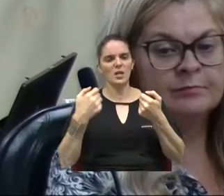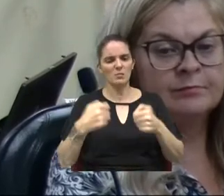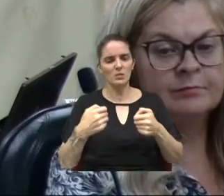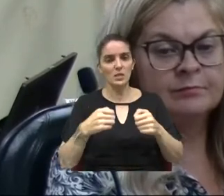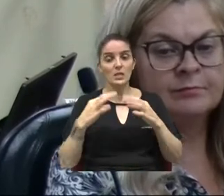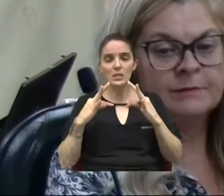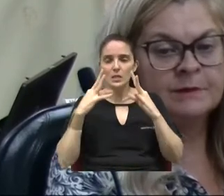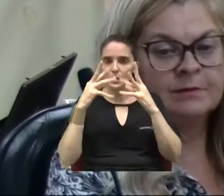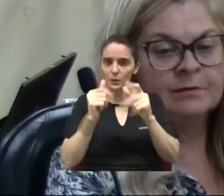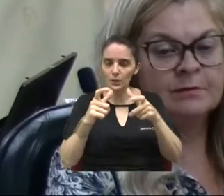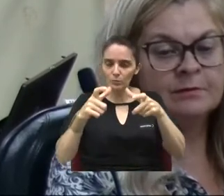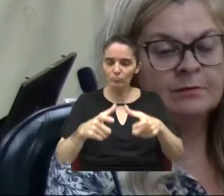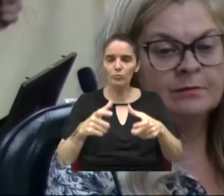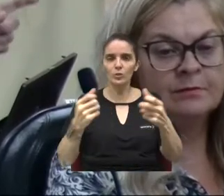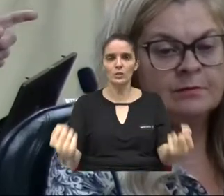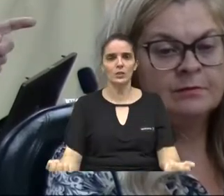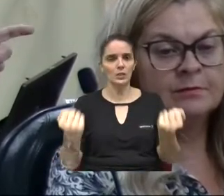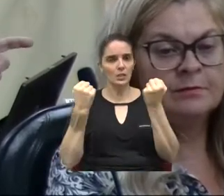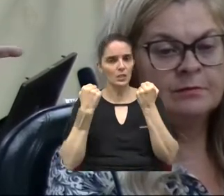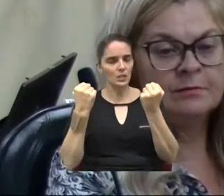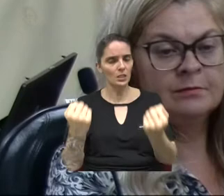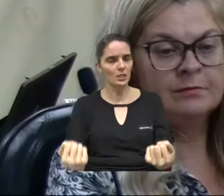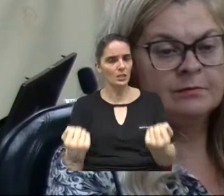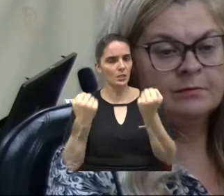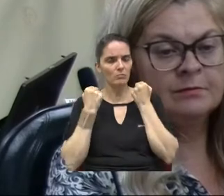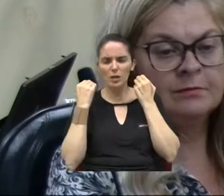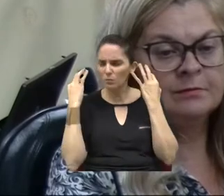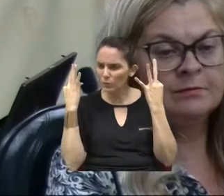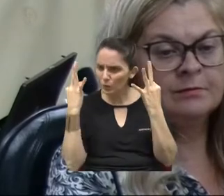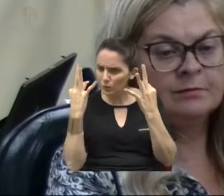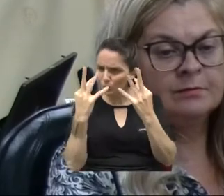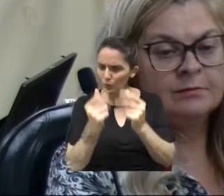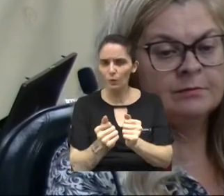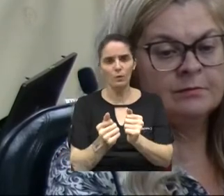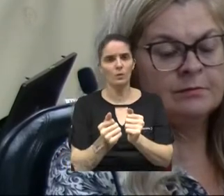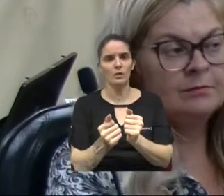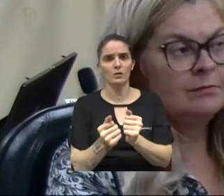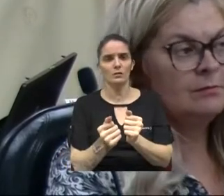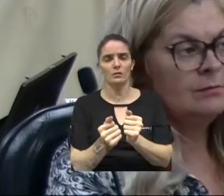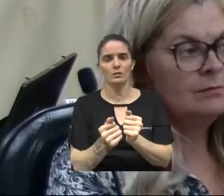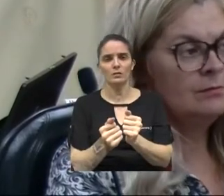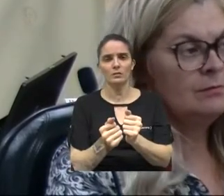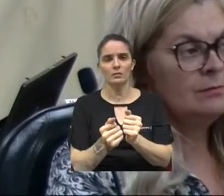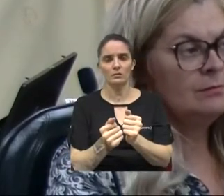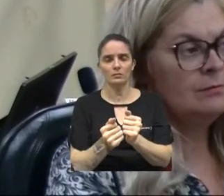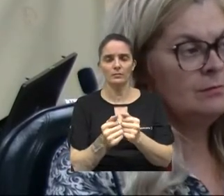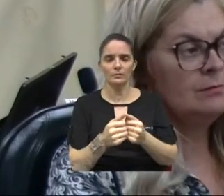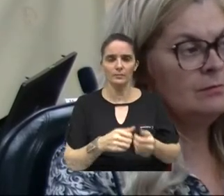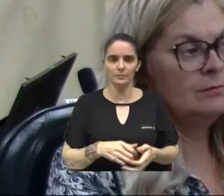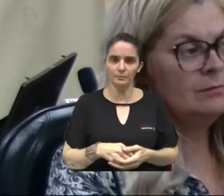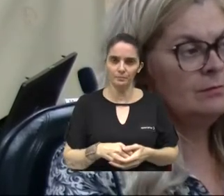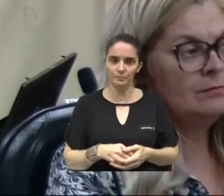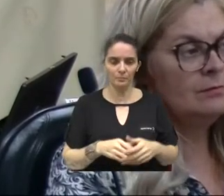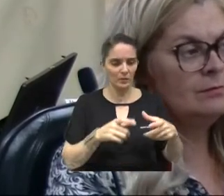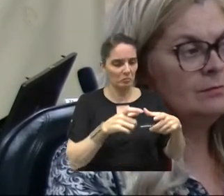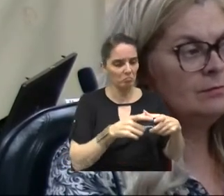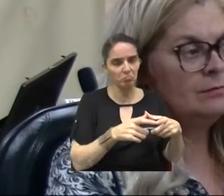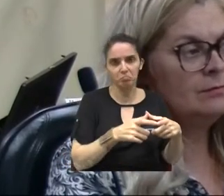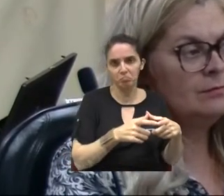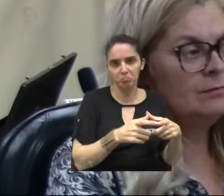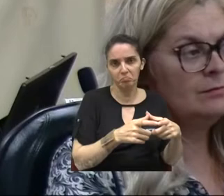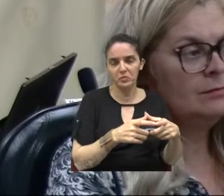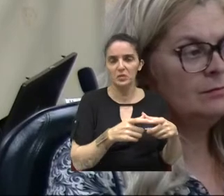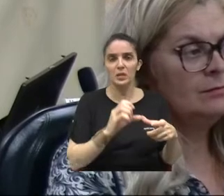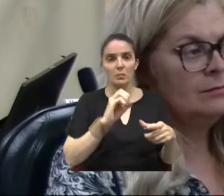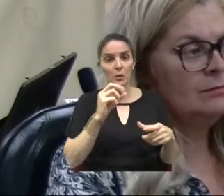as academias, desde as pequenas academias até as academias de mais avançadas,